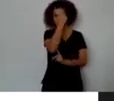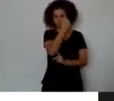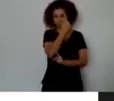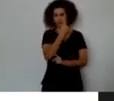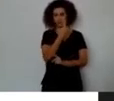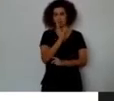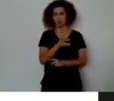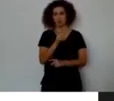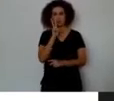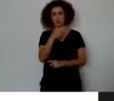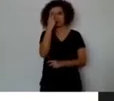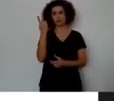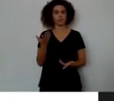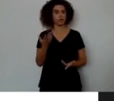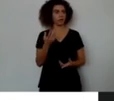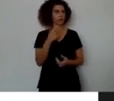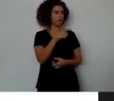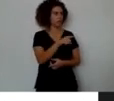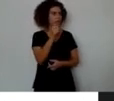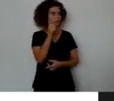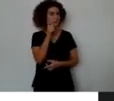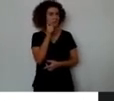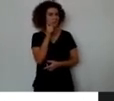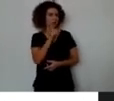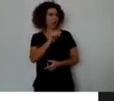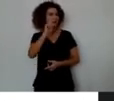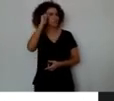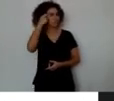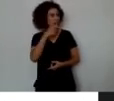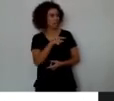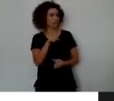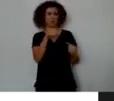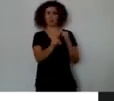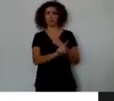sendo reconstruídas e refilmadas com personagens negros.